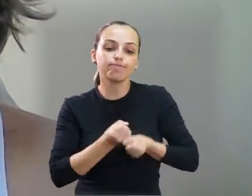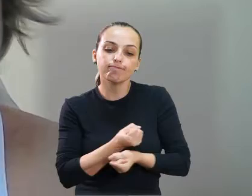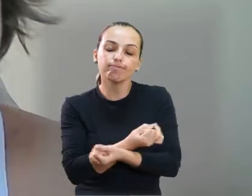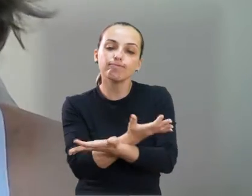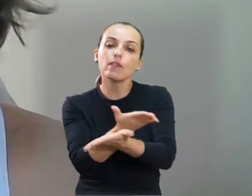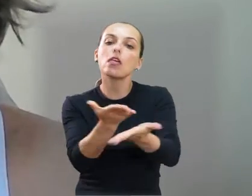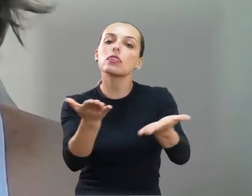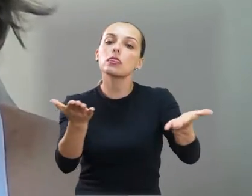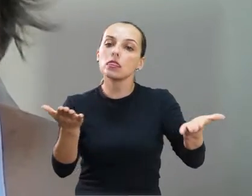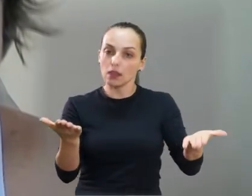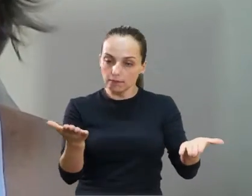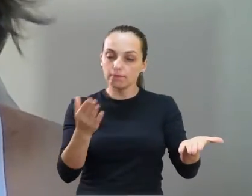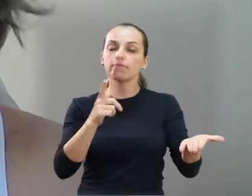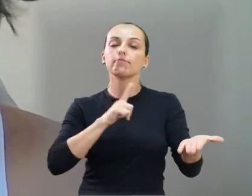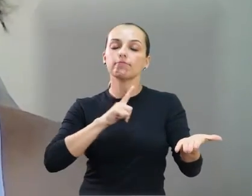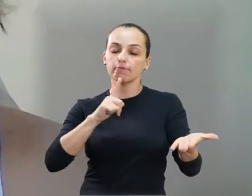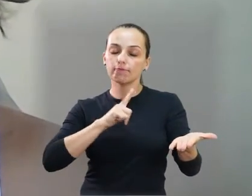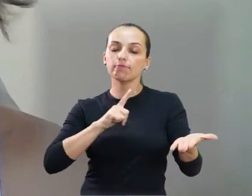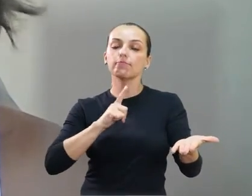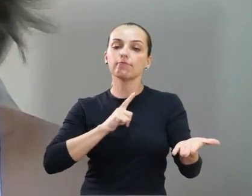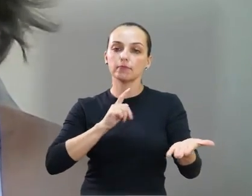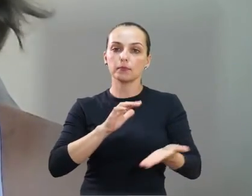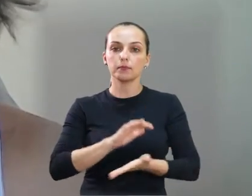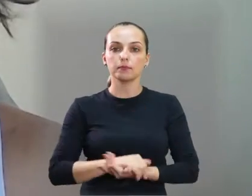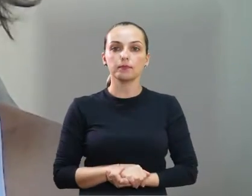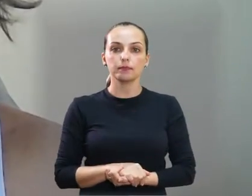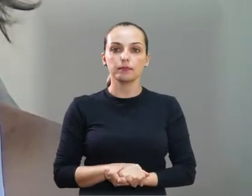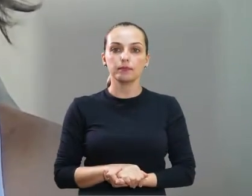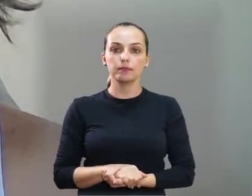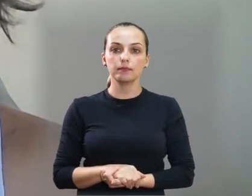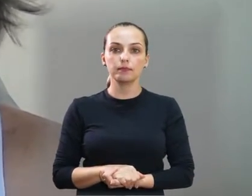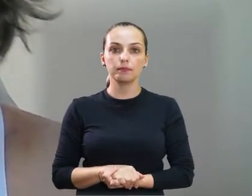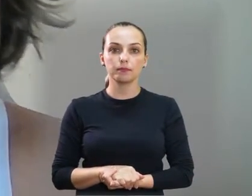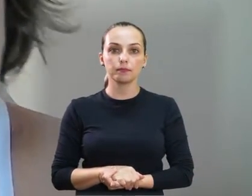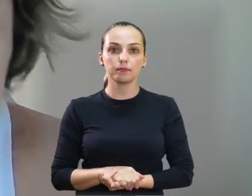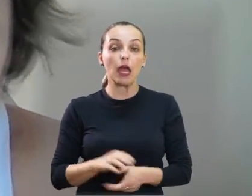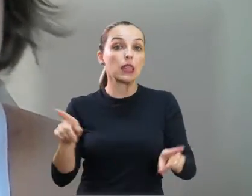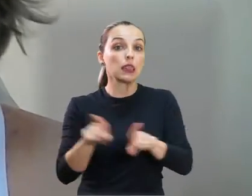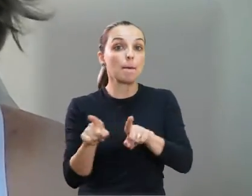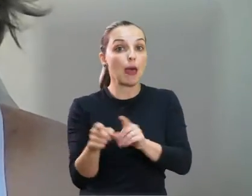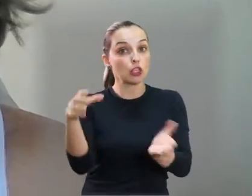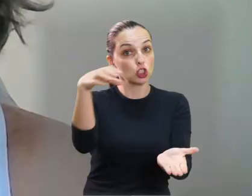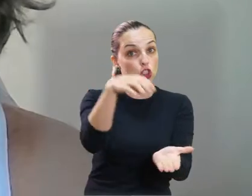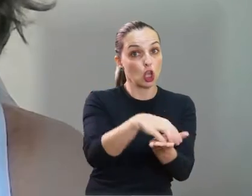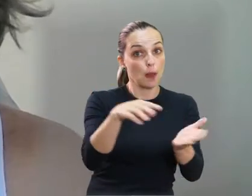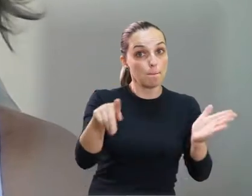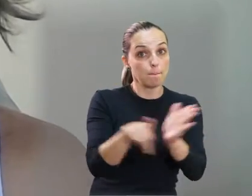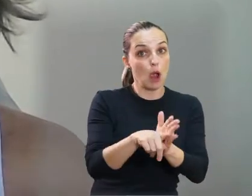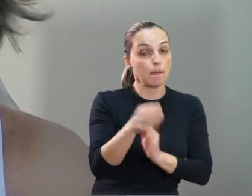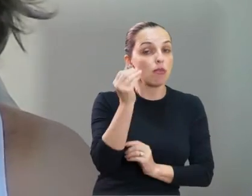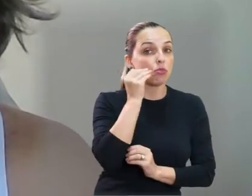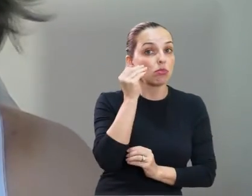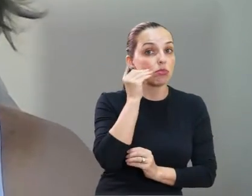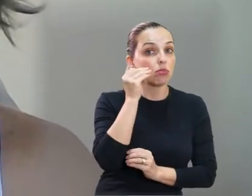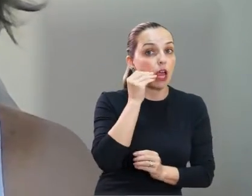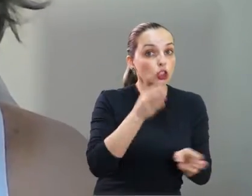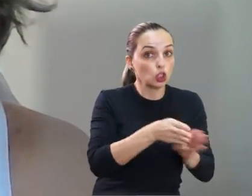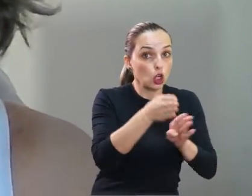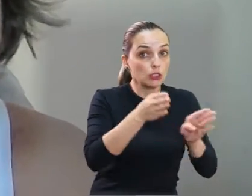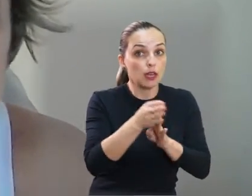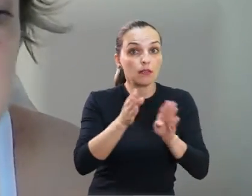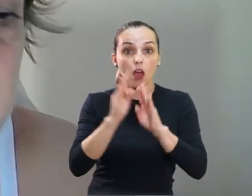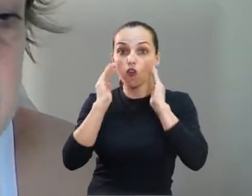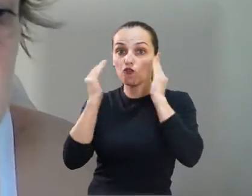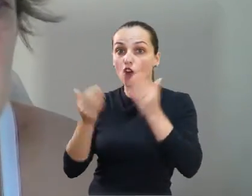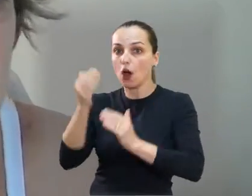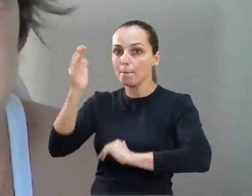o centro de testagem e aconselhamento, que tem atividades específicas no diagnóstico precoce,